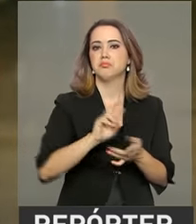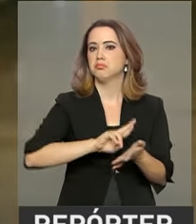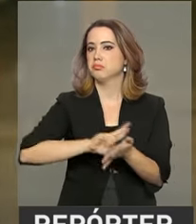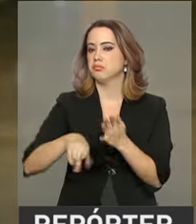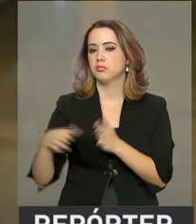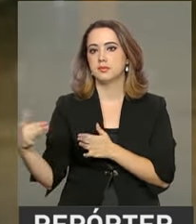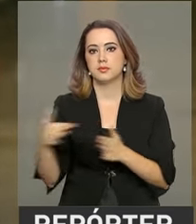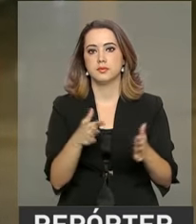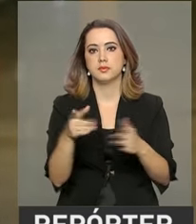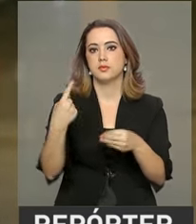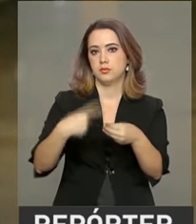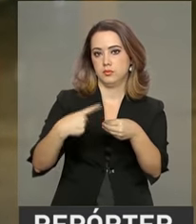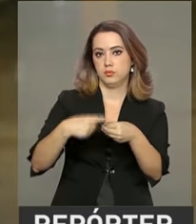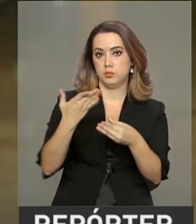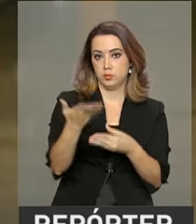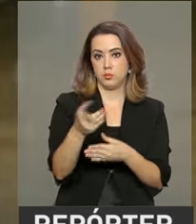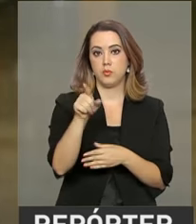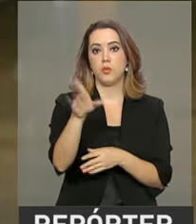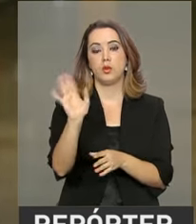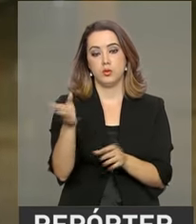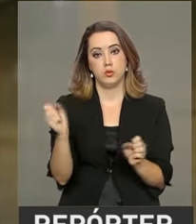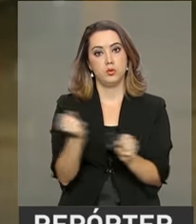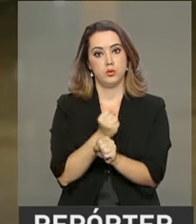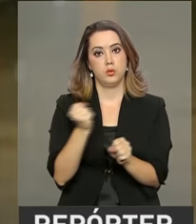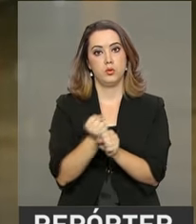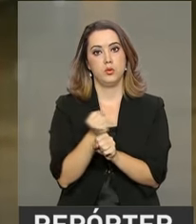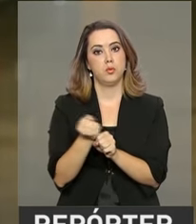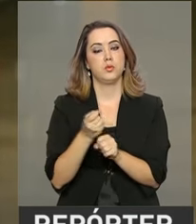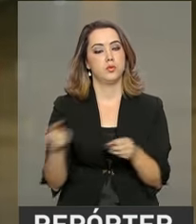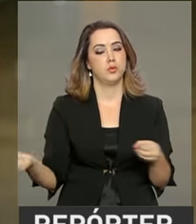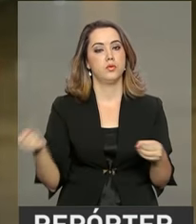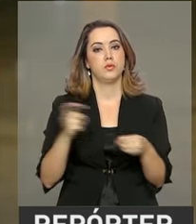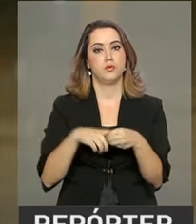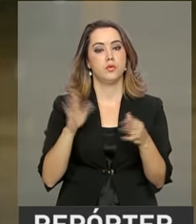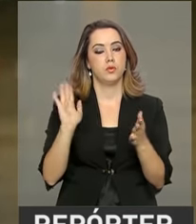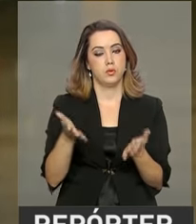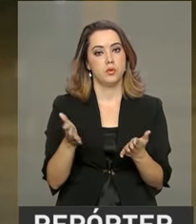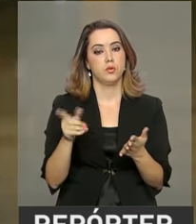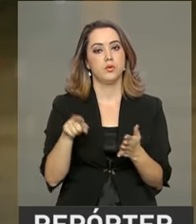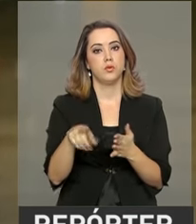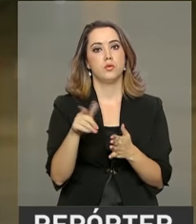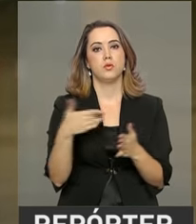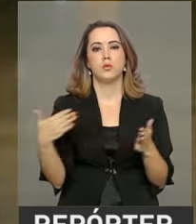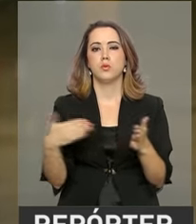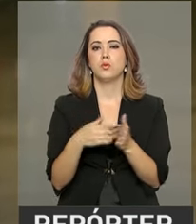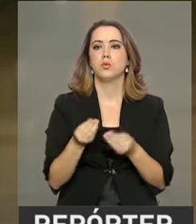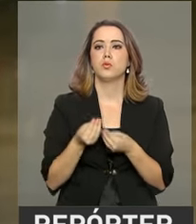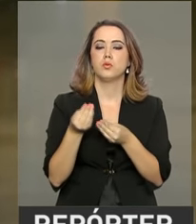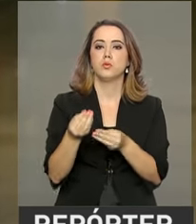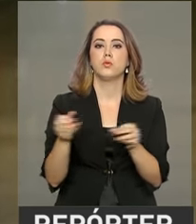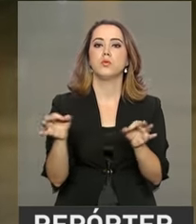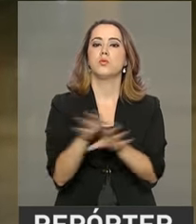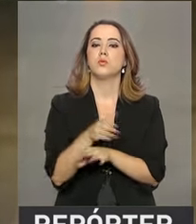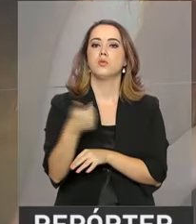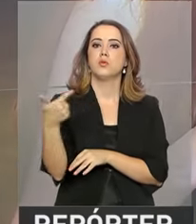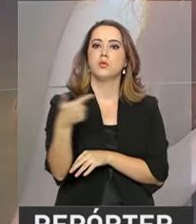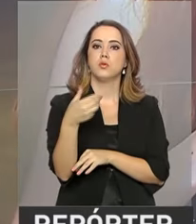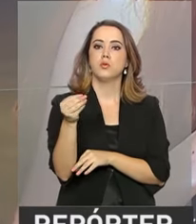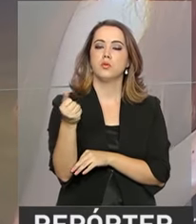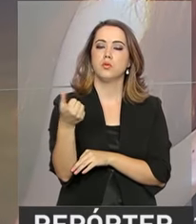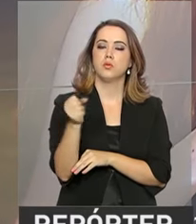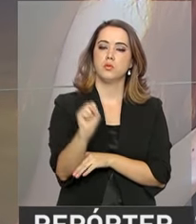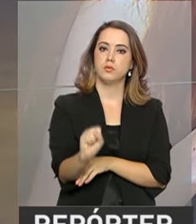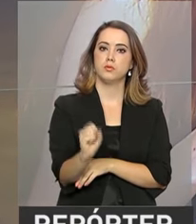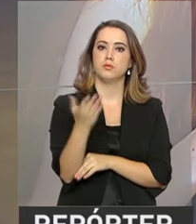senadores, essas obras serão retomadas imediatamente e a meta é que elas sejam entregues até 2018. Zé Luiz.